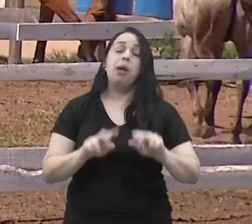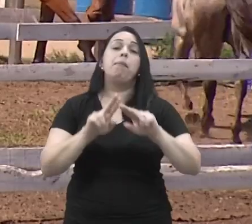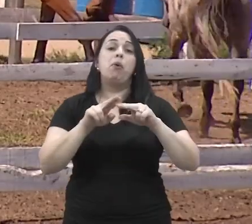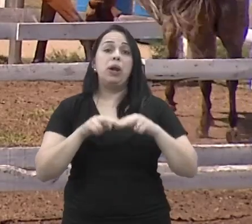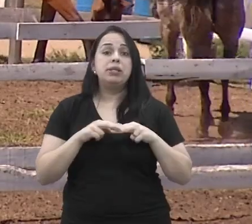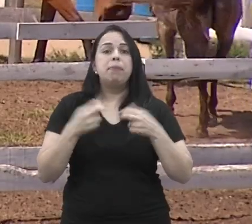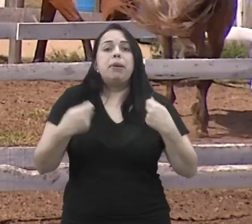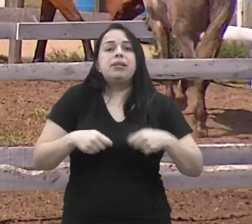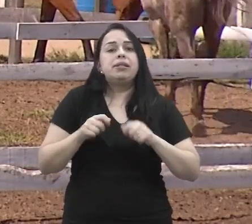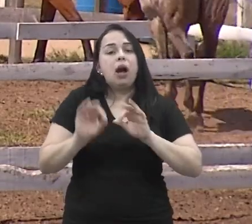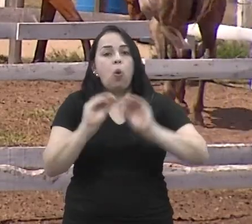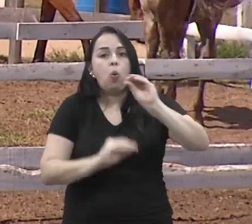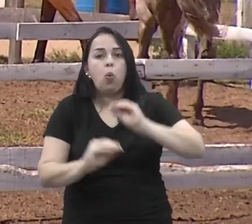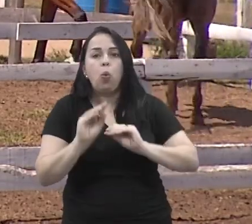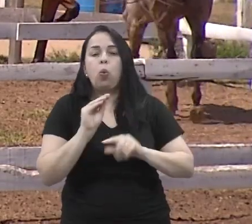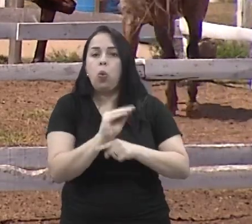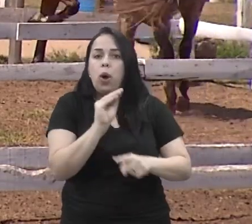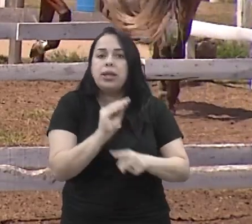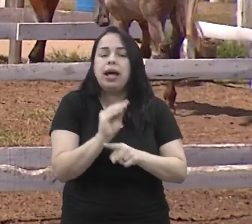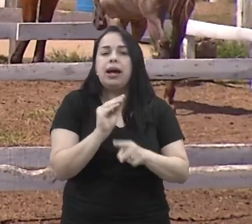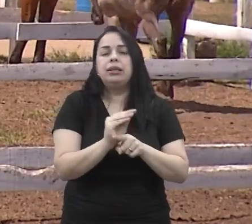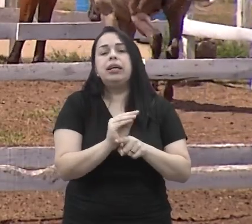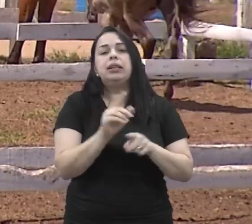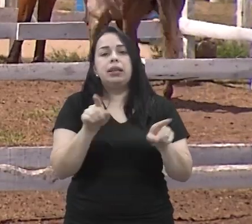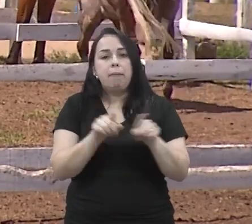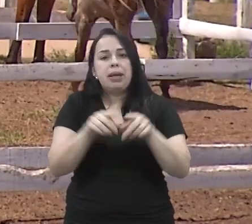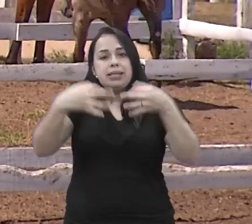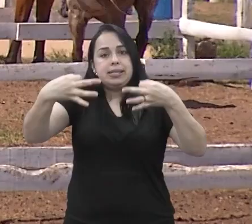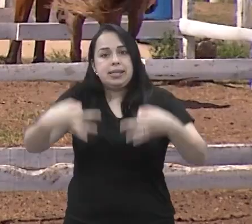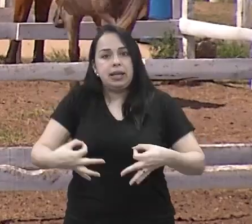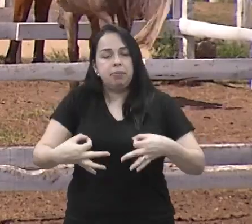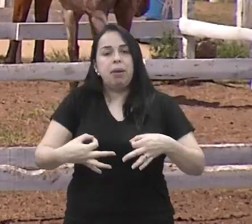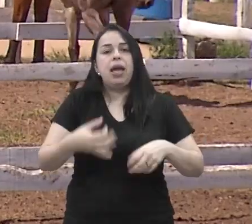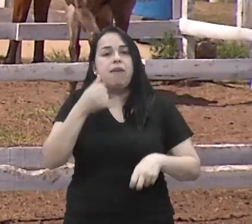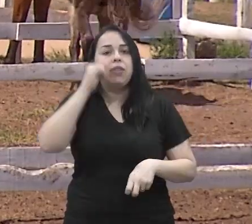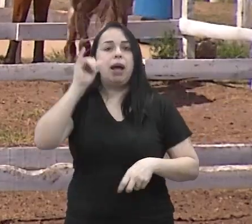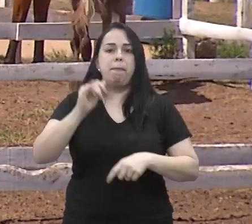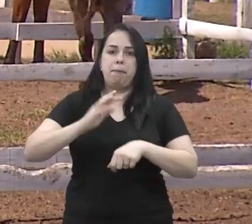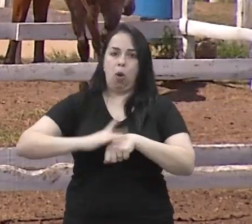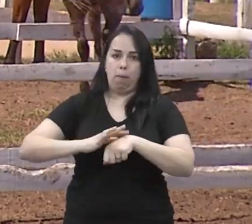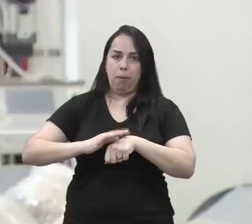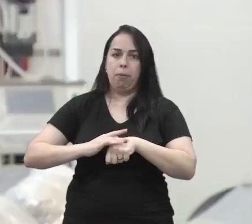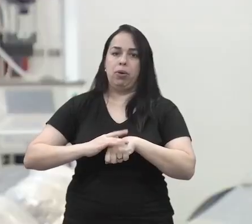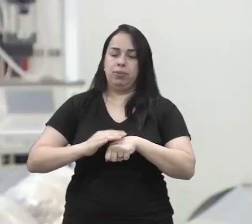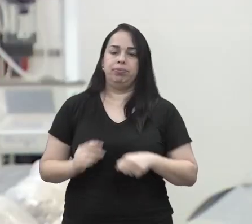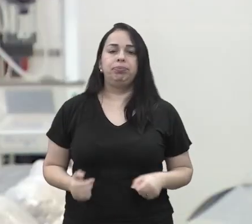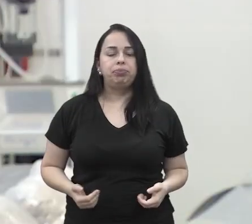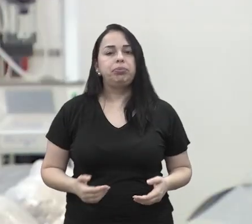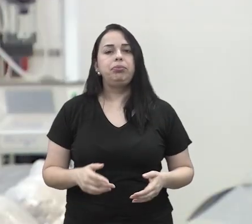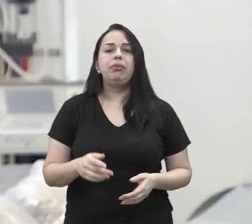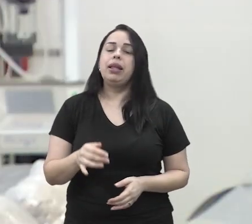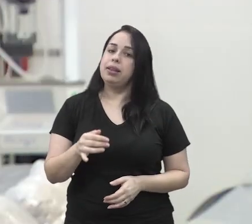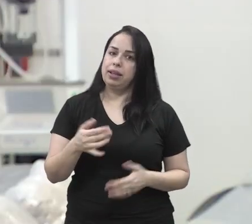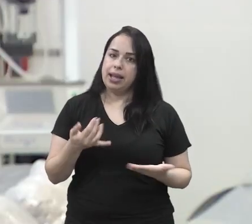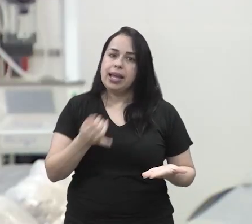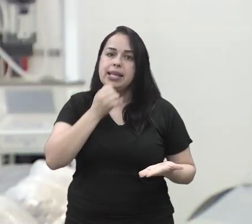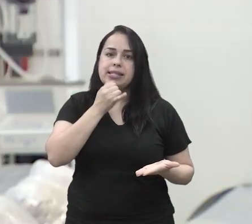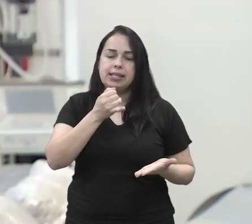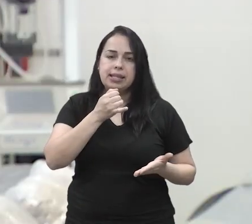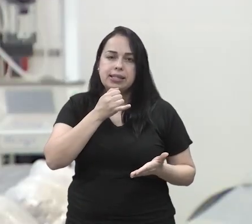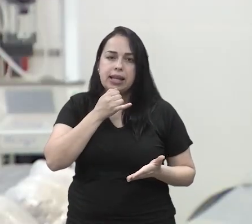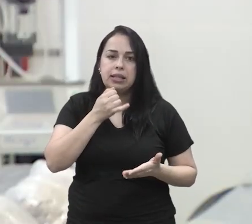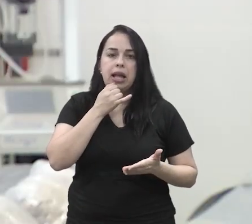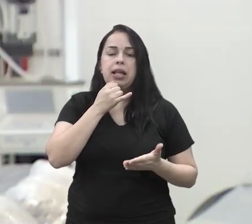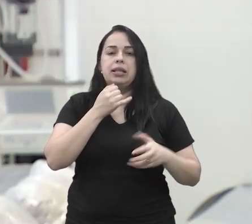equinos. Sem os cuidados adequados, aumentam o risco de comprometer a saúde dos animais. Existem algumas doenças